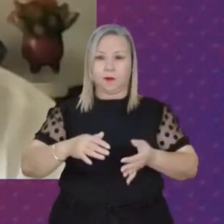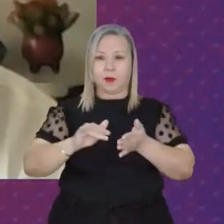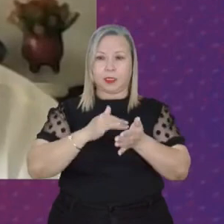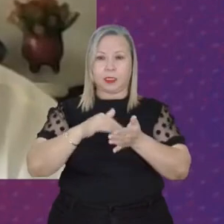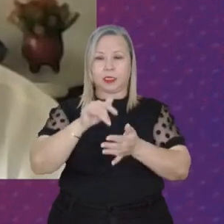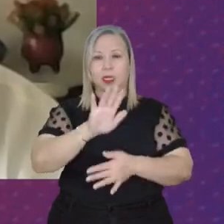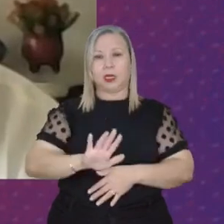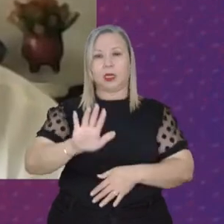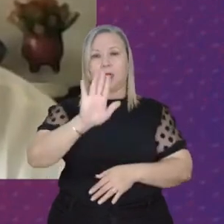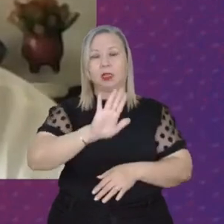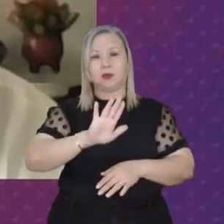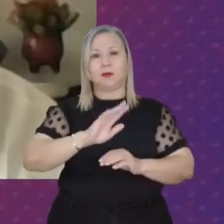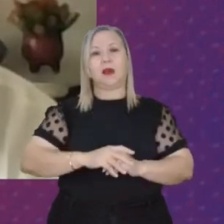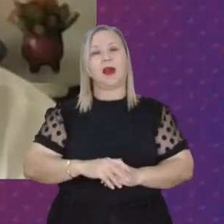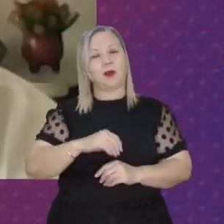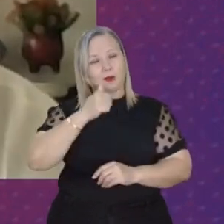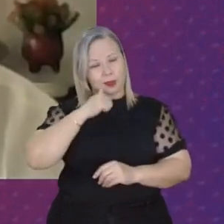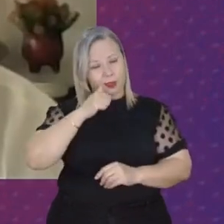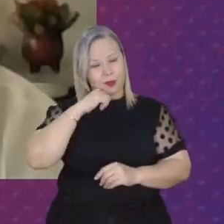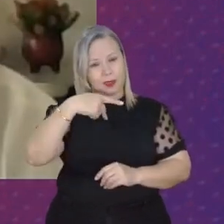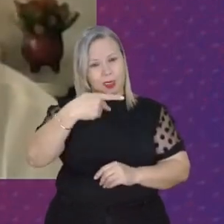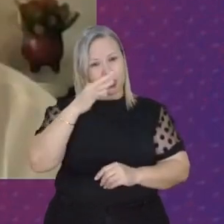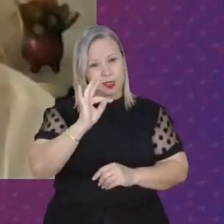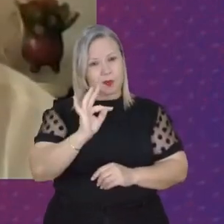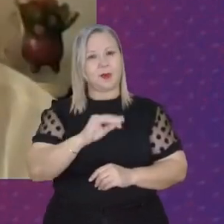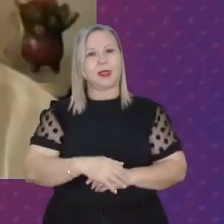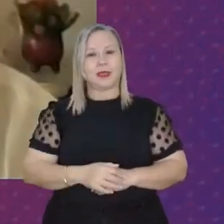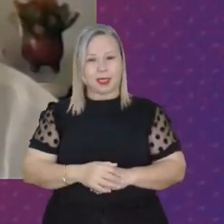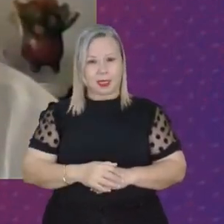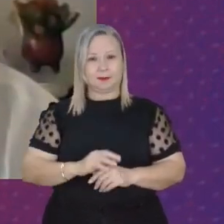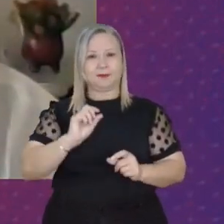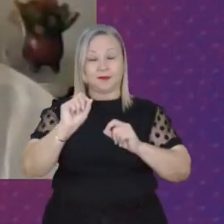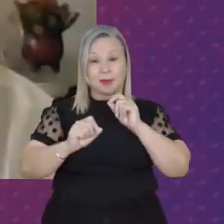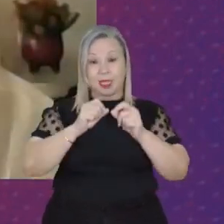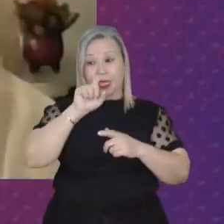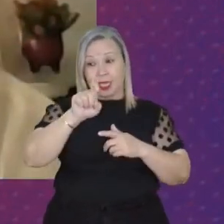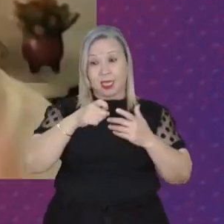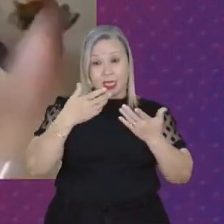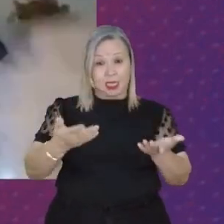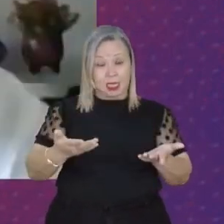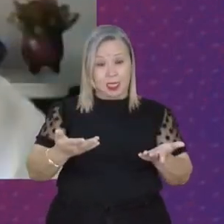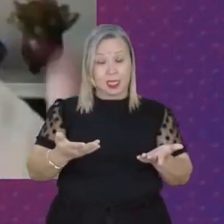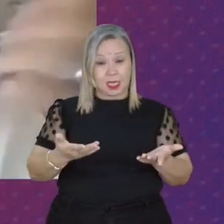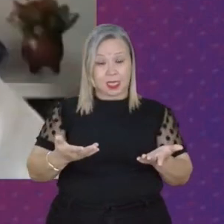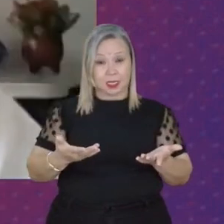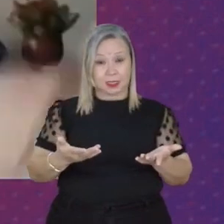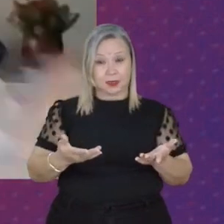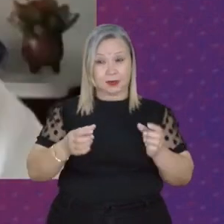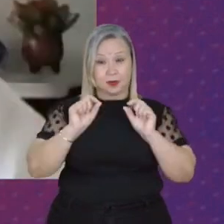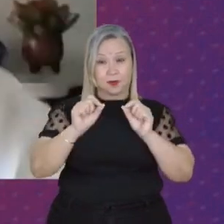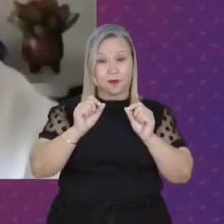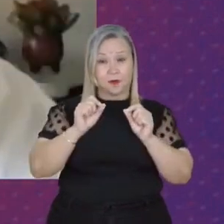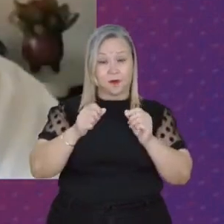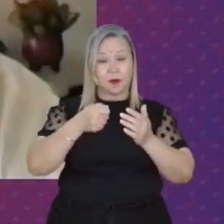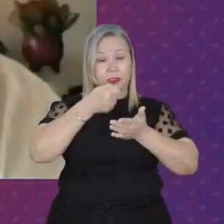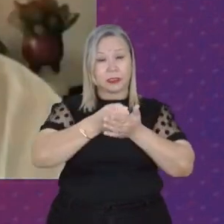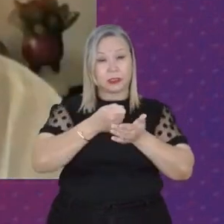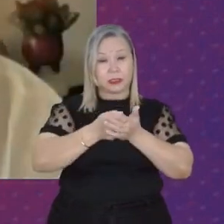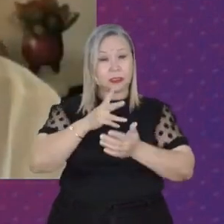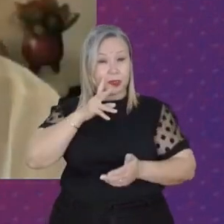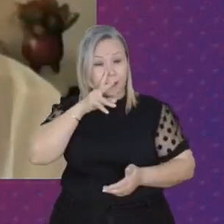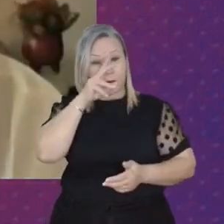Secretaria Nacional de Mulheres do PT, que foi se consolidando de